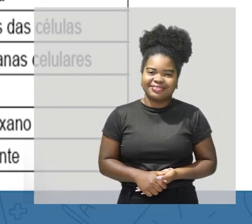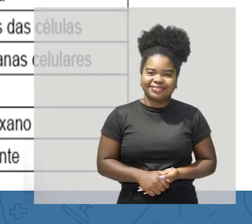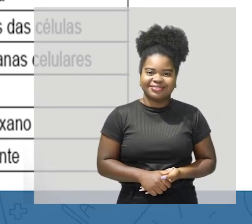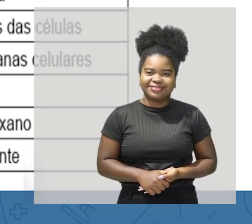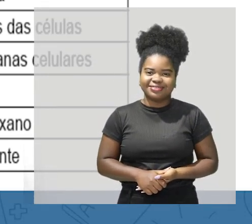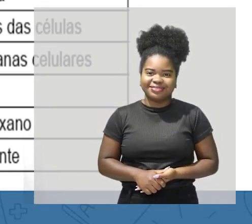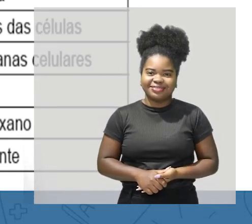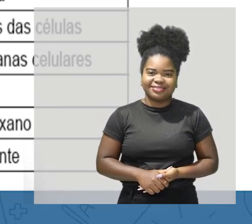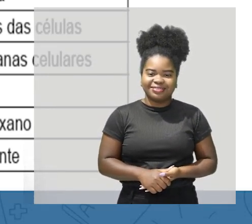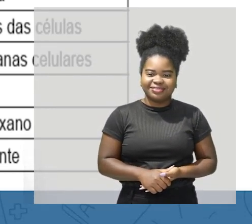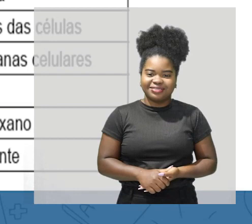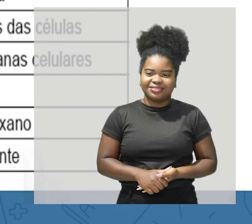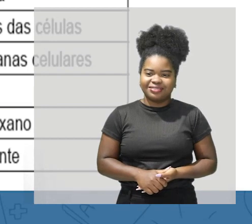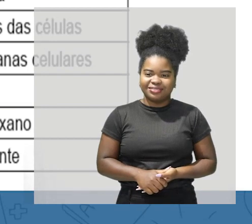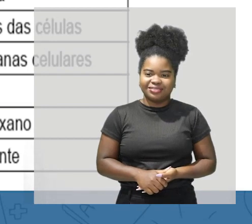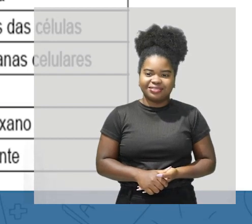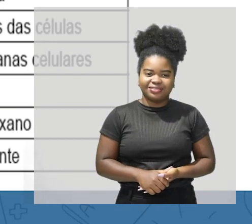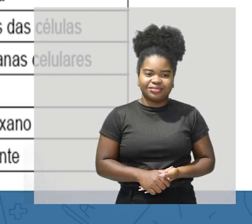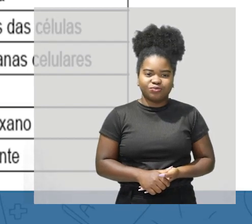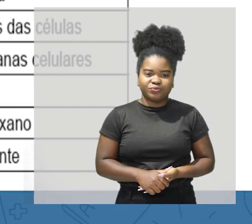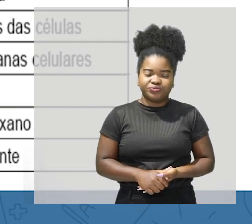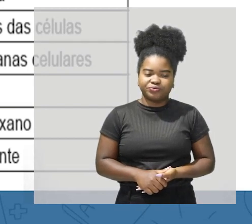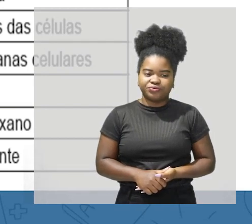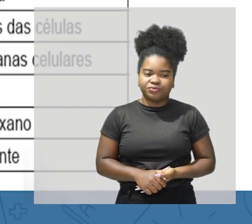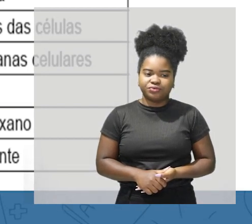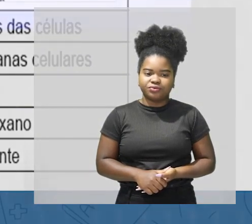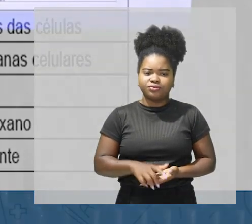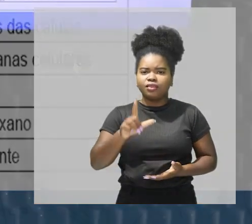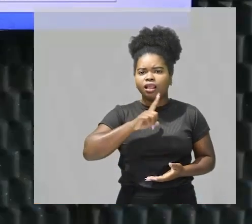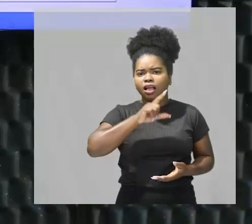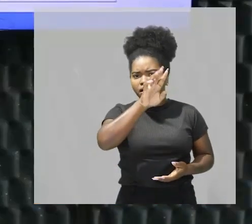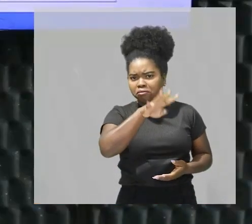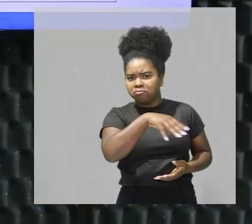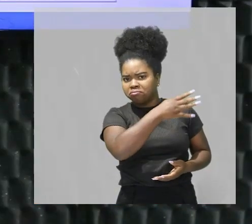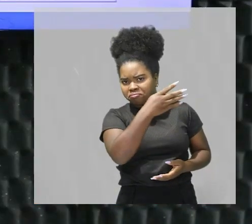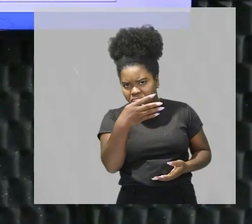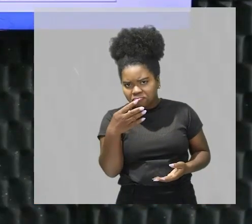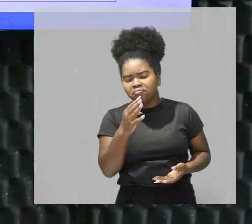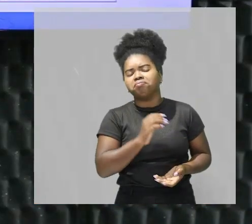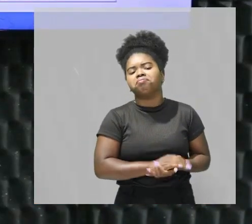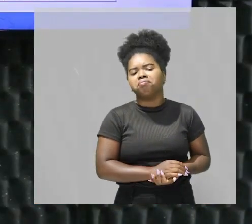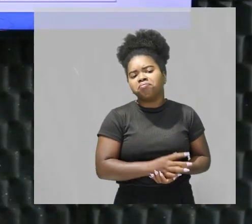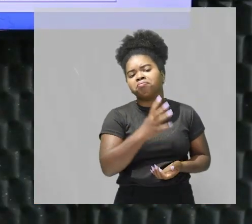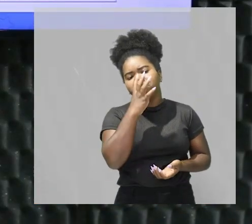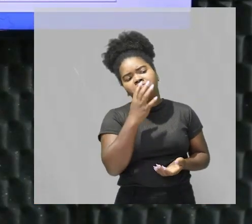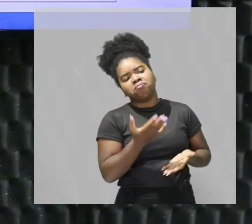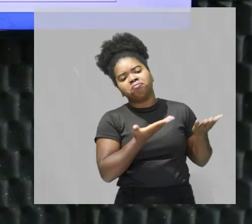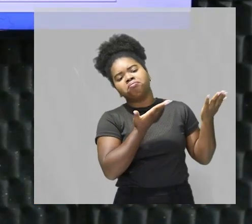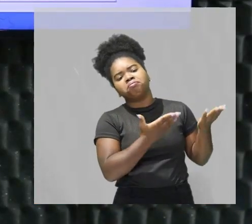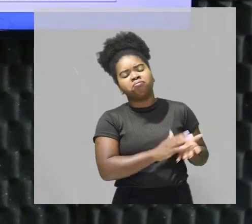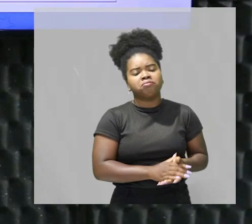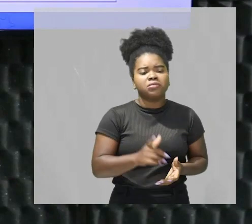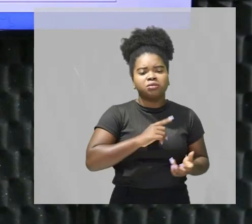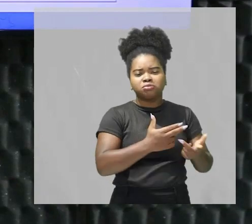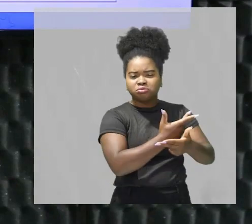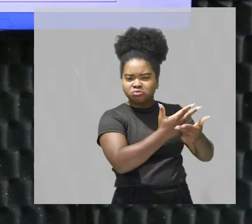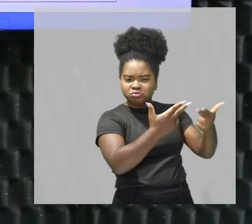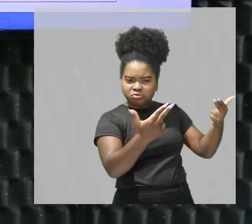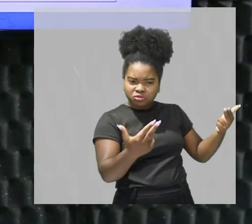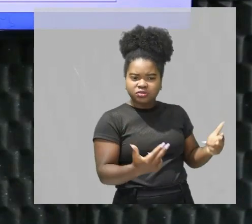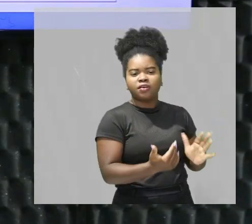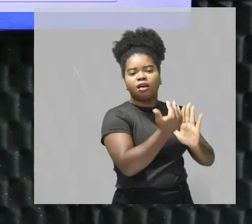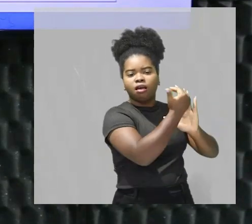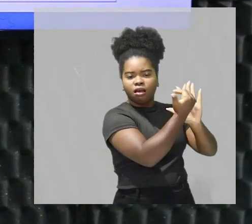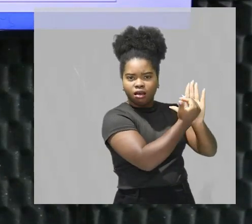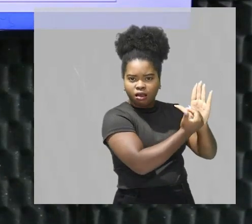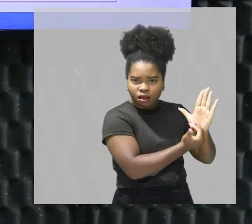passa pelas etapas descritas no quadro. Então, nós temos aqui um quadro, onde nós temos as diversas etapas, por